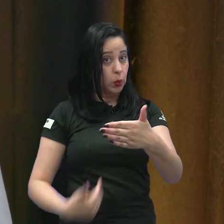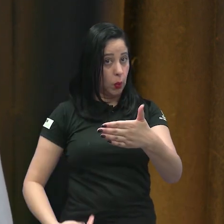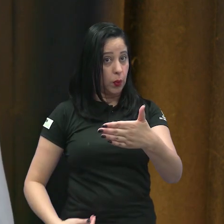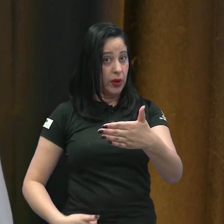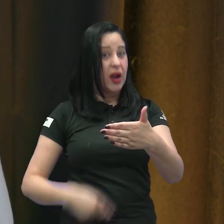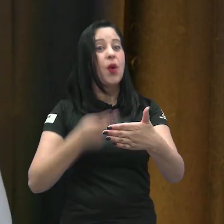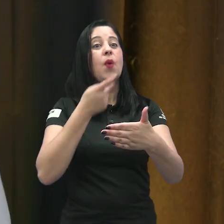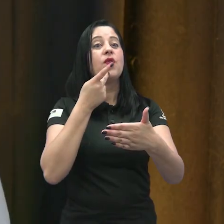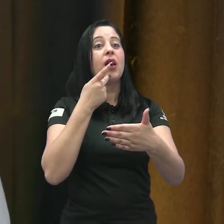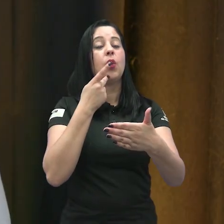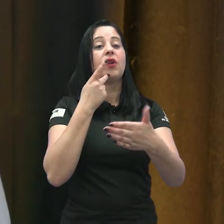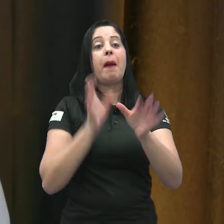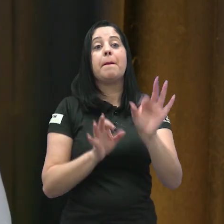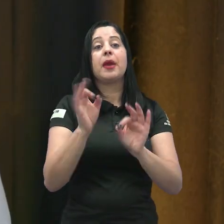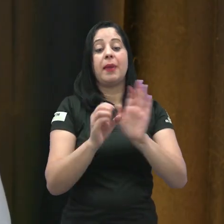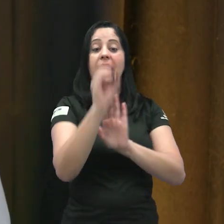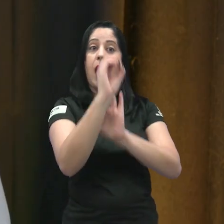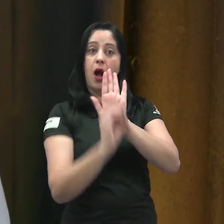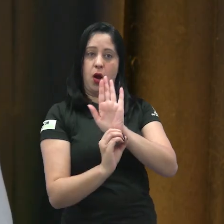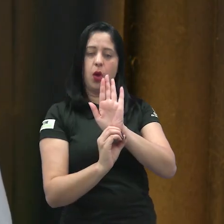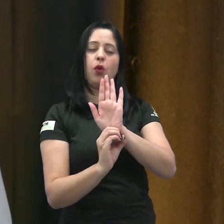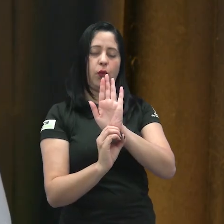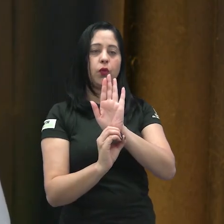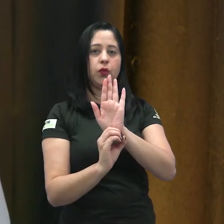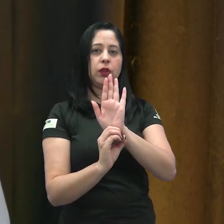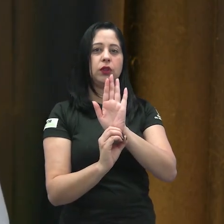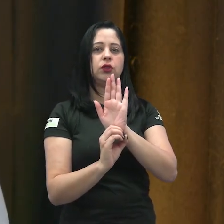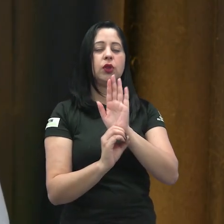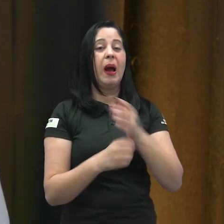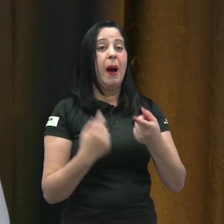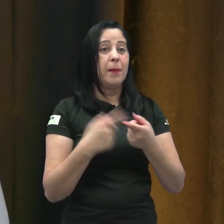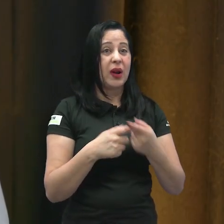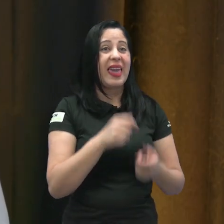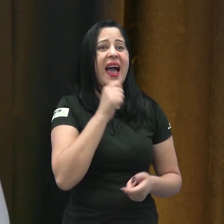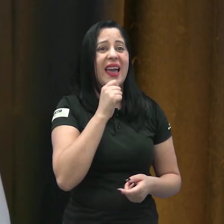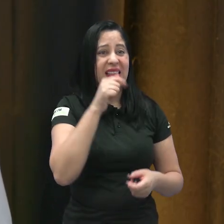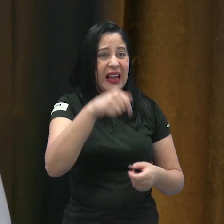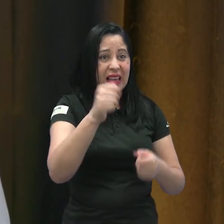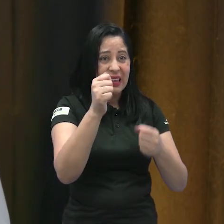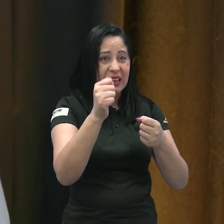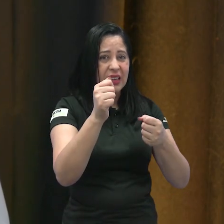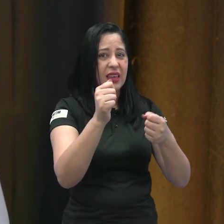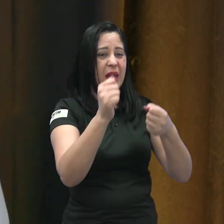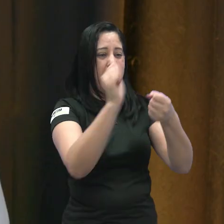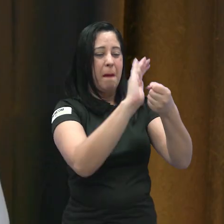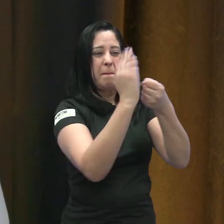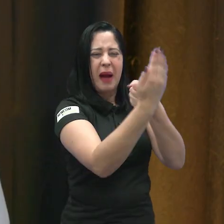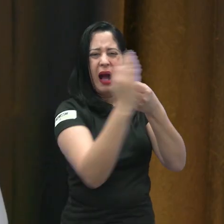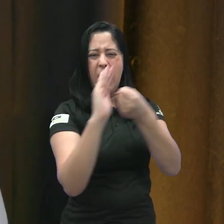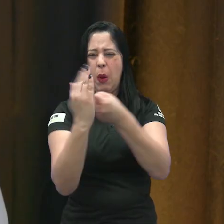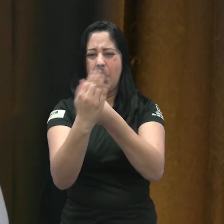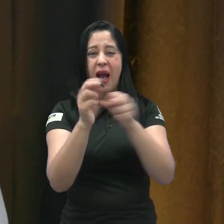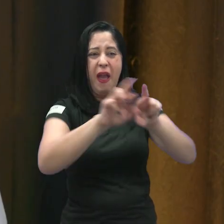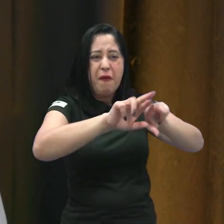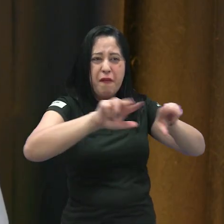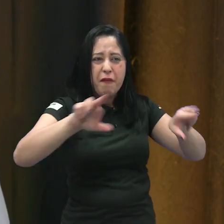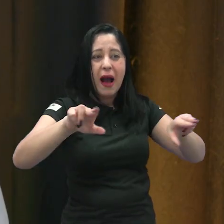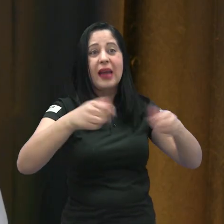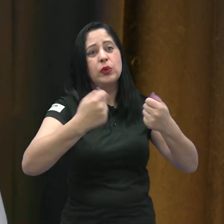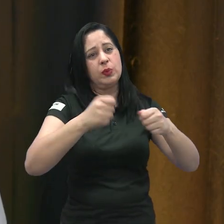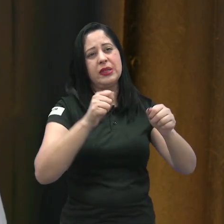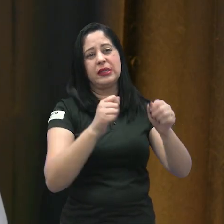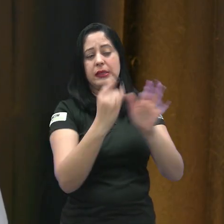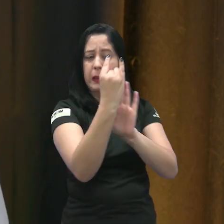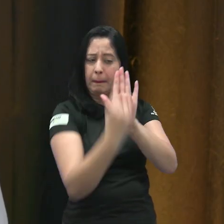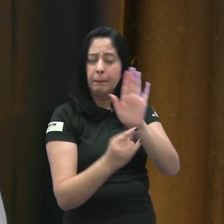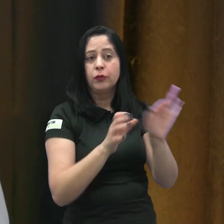passar, para que a gente possa, de fato, botar o dedo nessa ferida, porque tem muitos bairros para ser regularizados, tem muitas pessoas esperando a